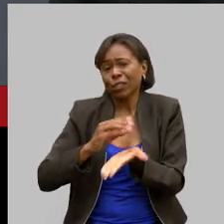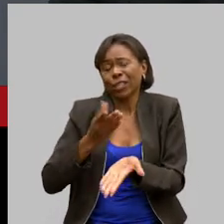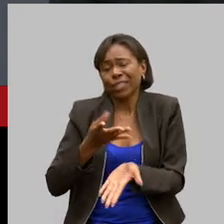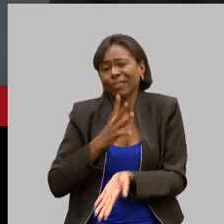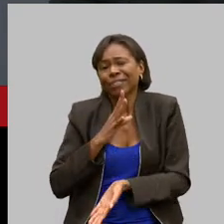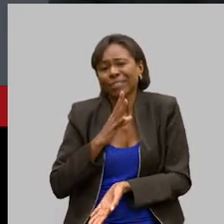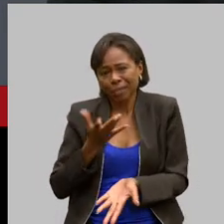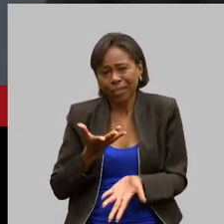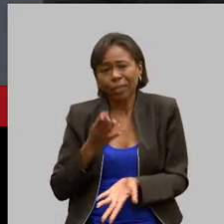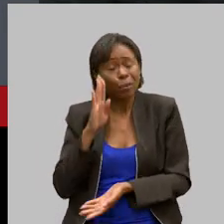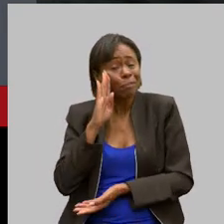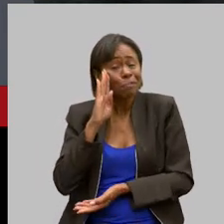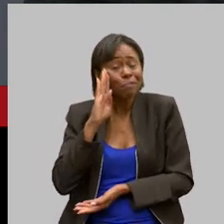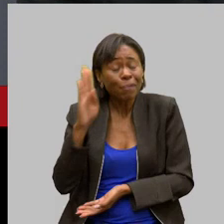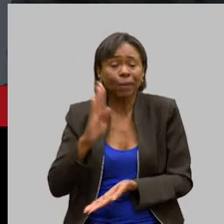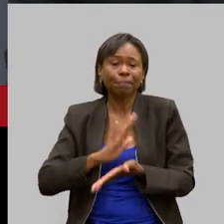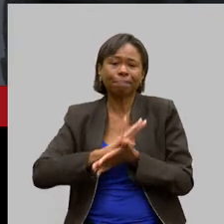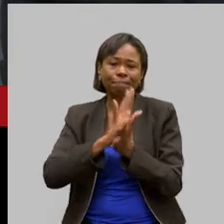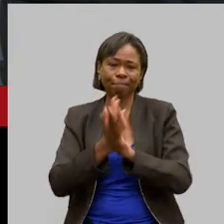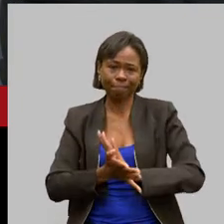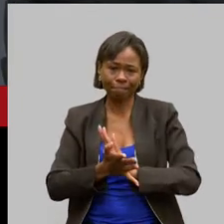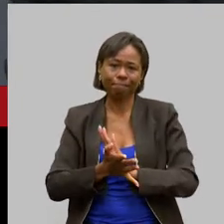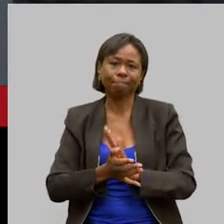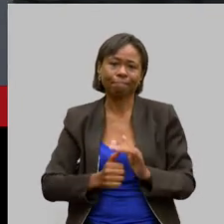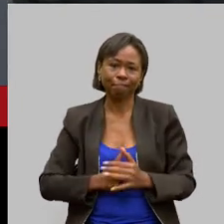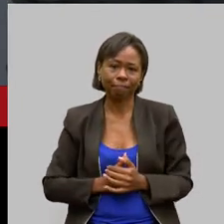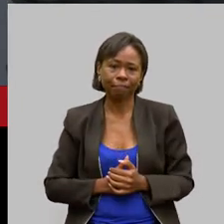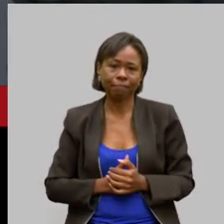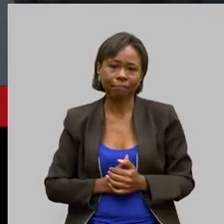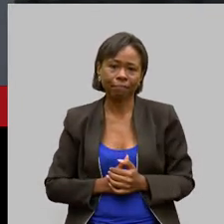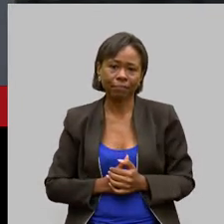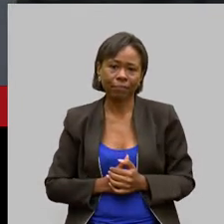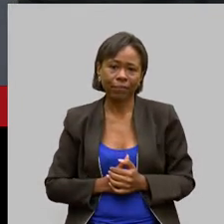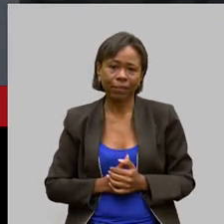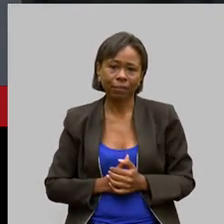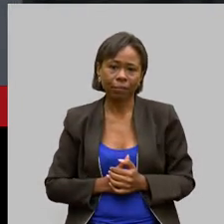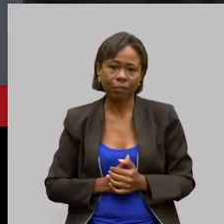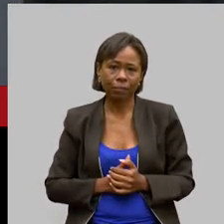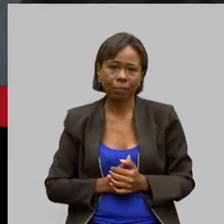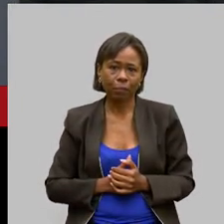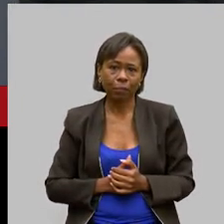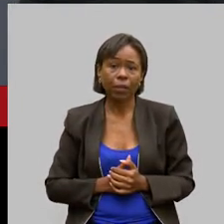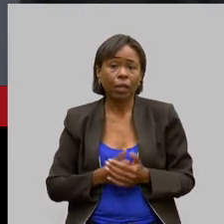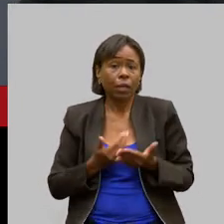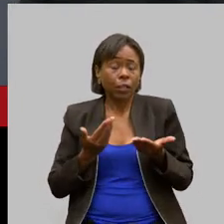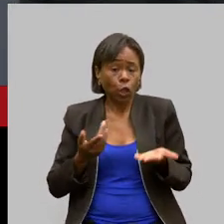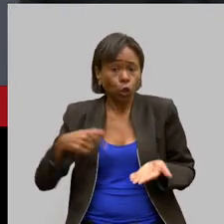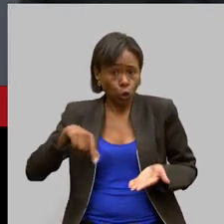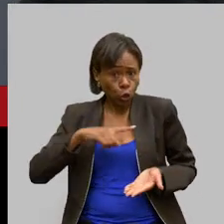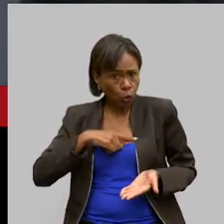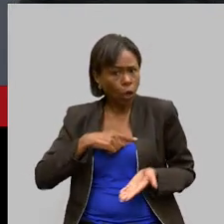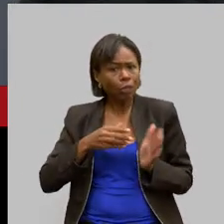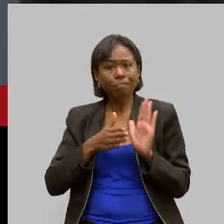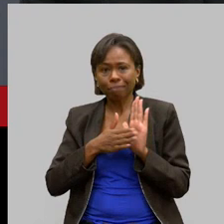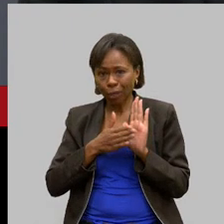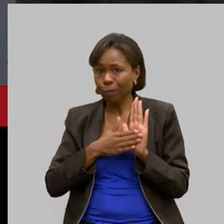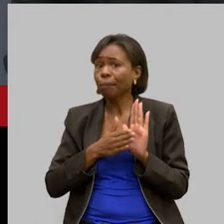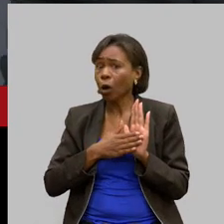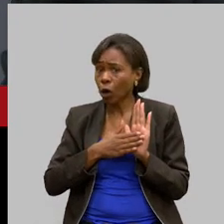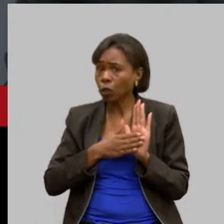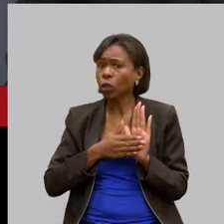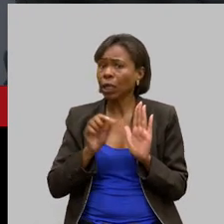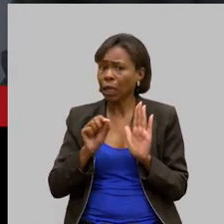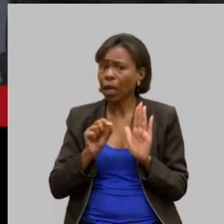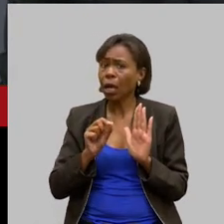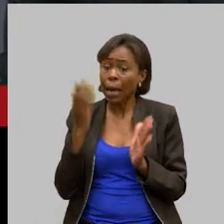eh perdão e isso é o propósito nosso é levar essa informação quebrar esse tabu e o